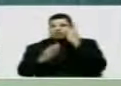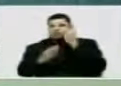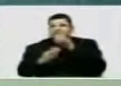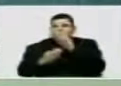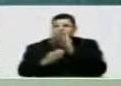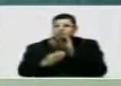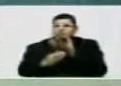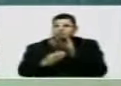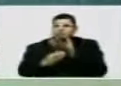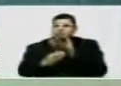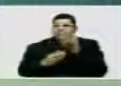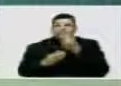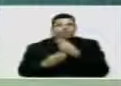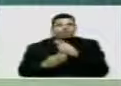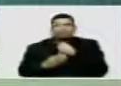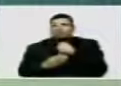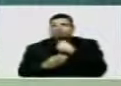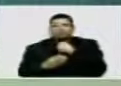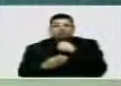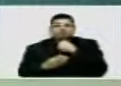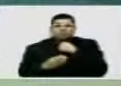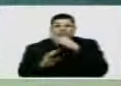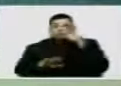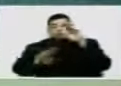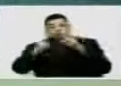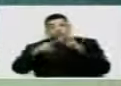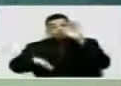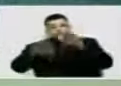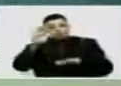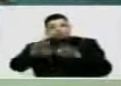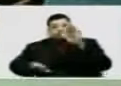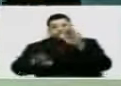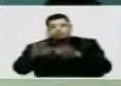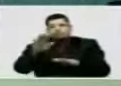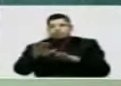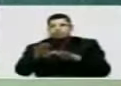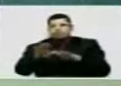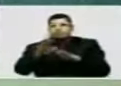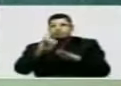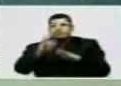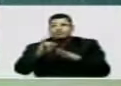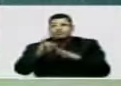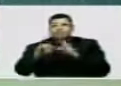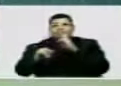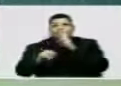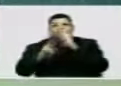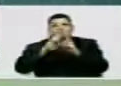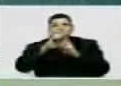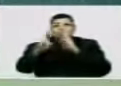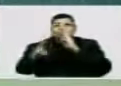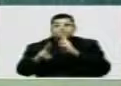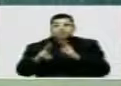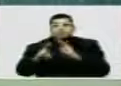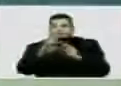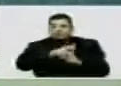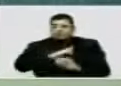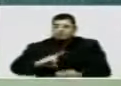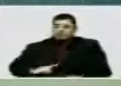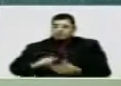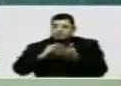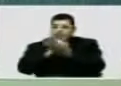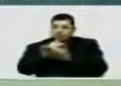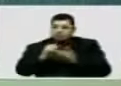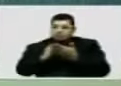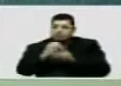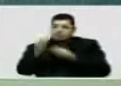E isso não pode, ou pelo menos não deve, ser respondido por um deputado da